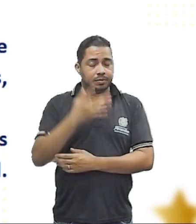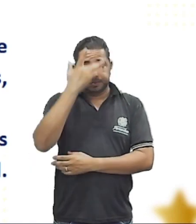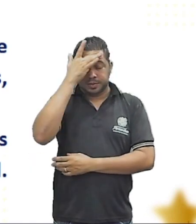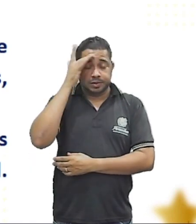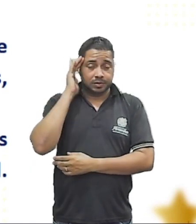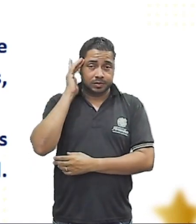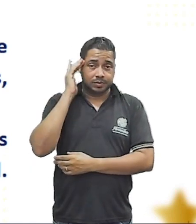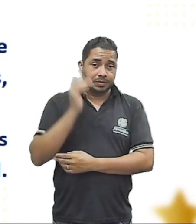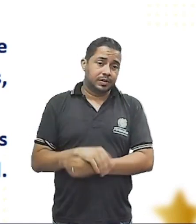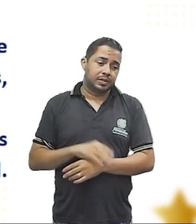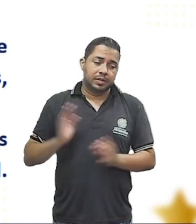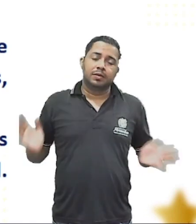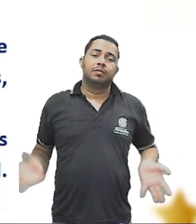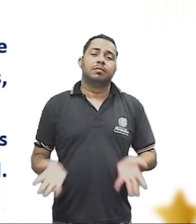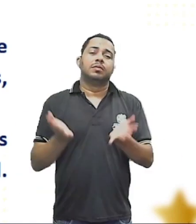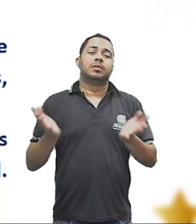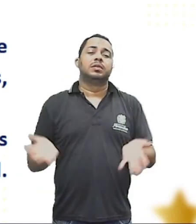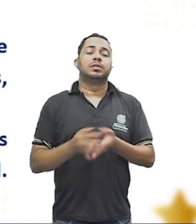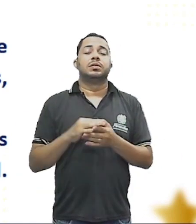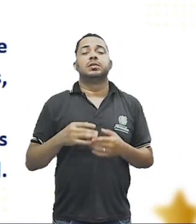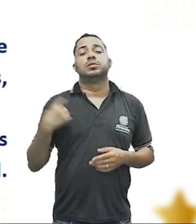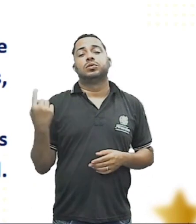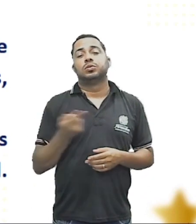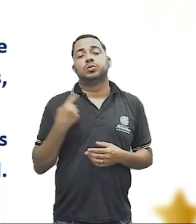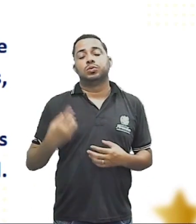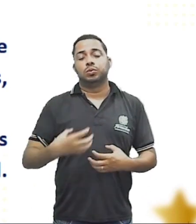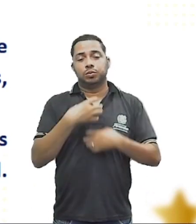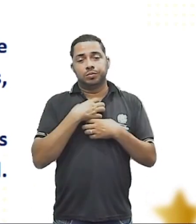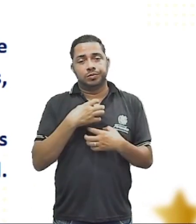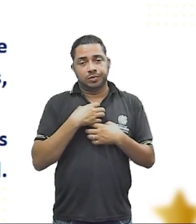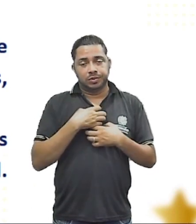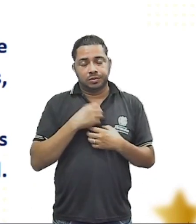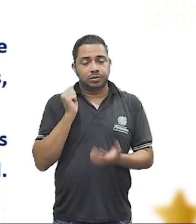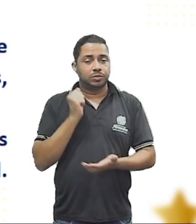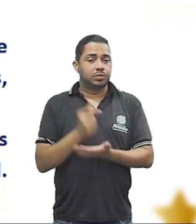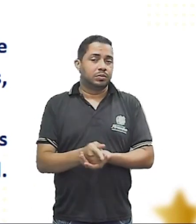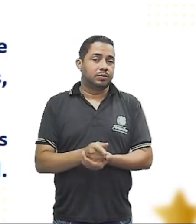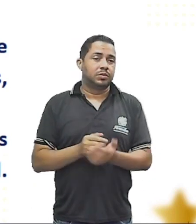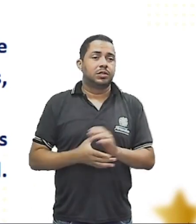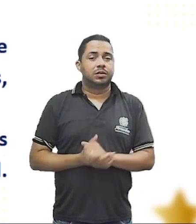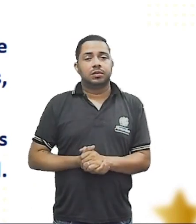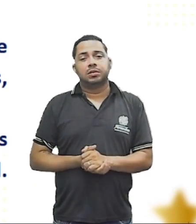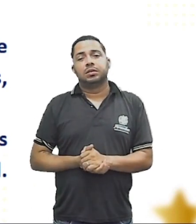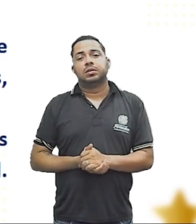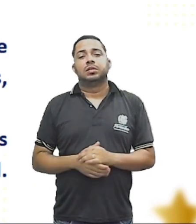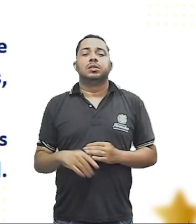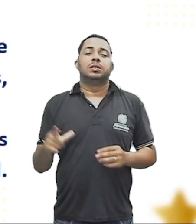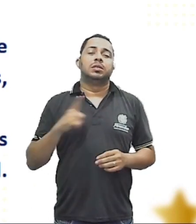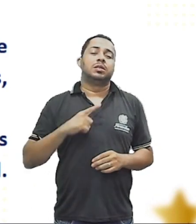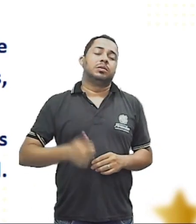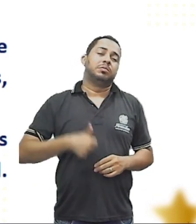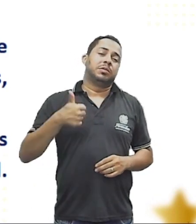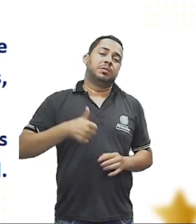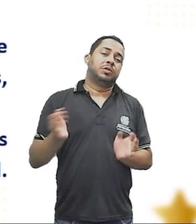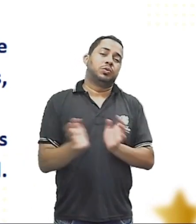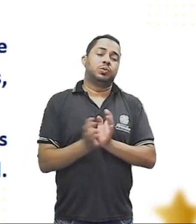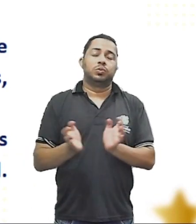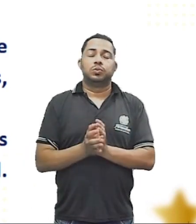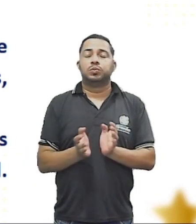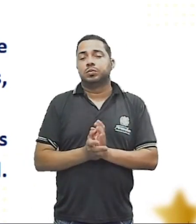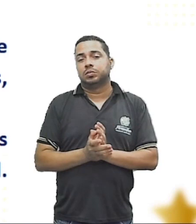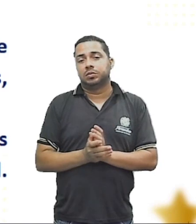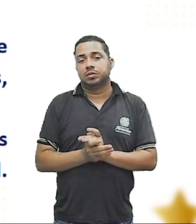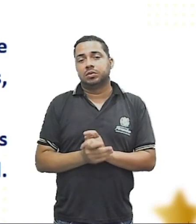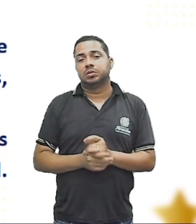que influenciam no nosso comportamento de compra, tá? Temos o primeiro grupo, que é o chamado